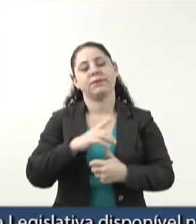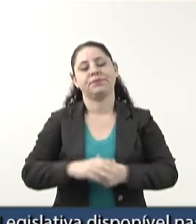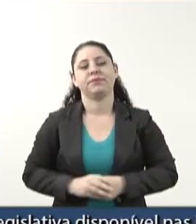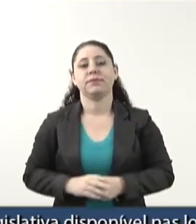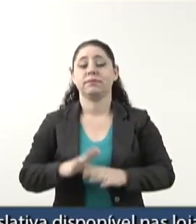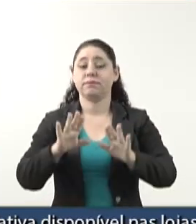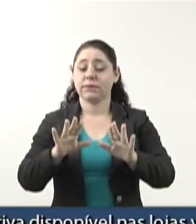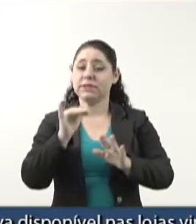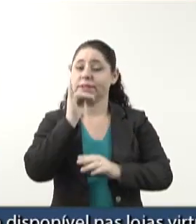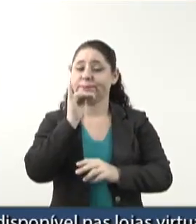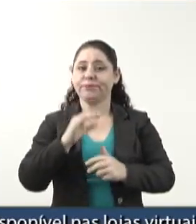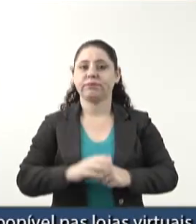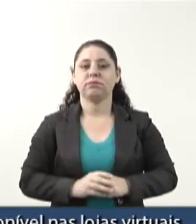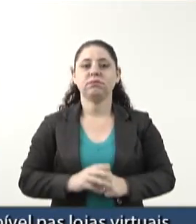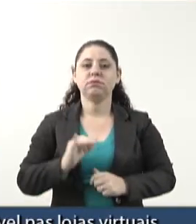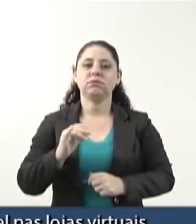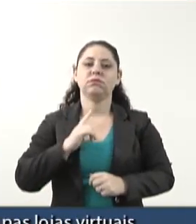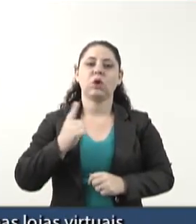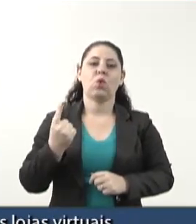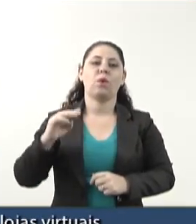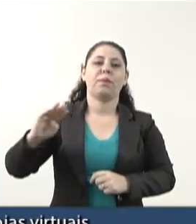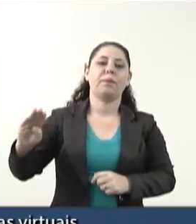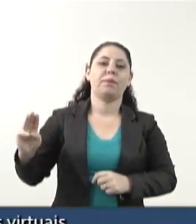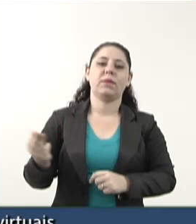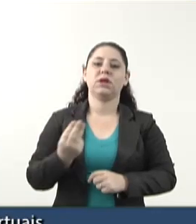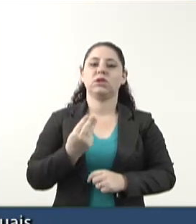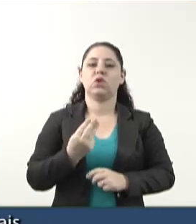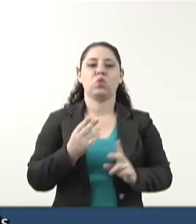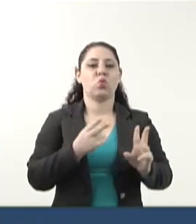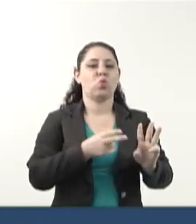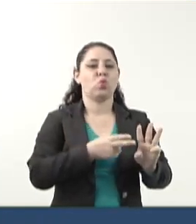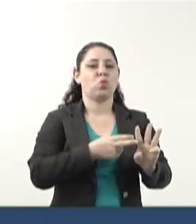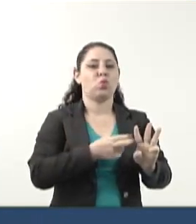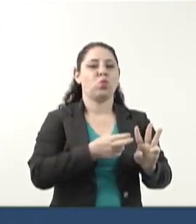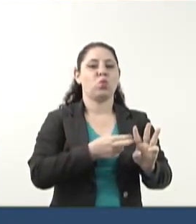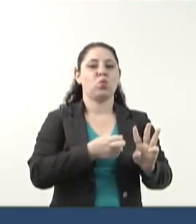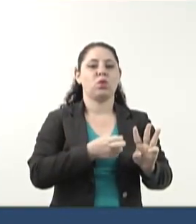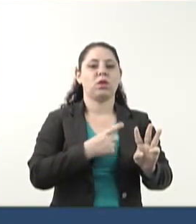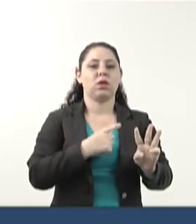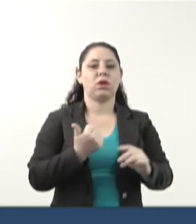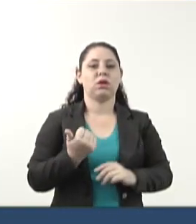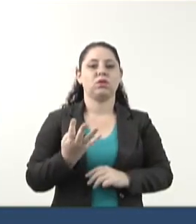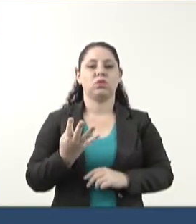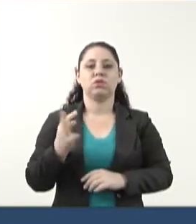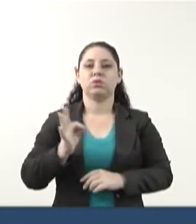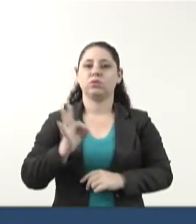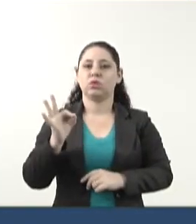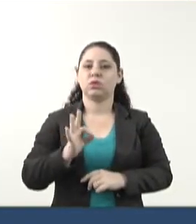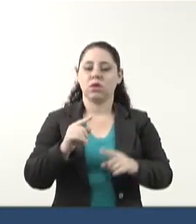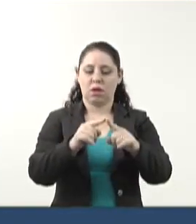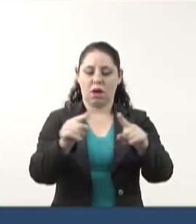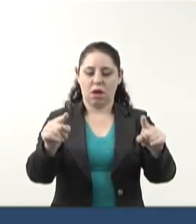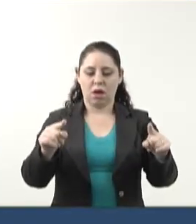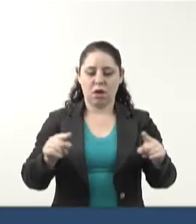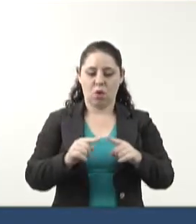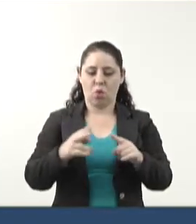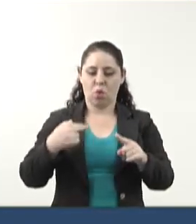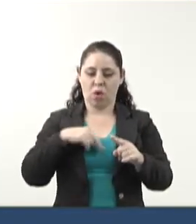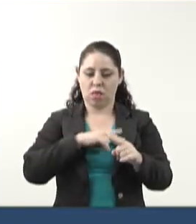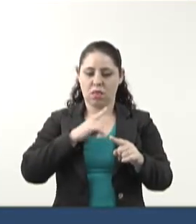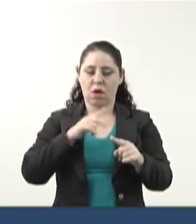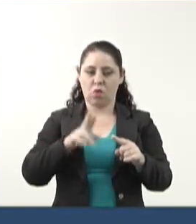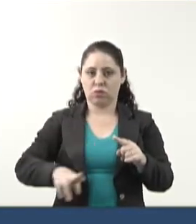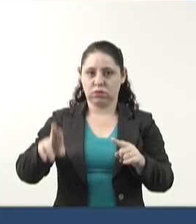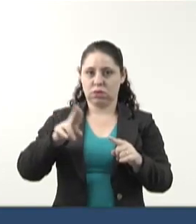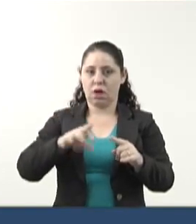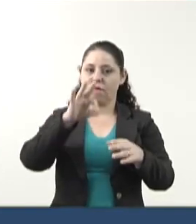aqui um milhão ou 2 milhões de índios, certo? E tem 14% do território, e nós estamos